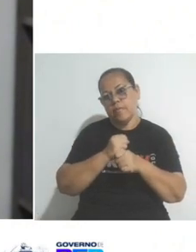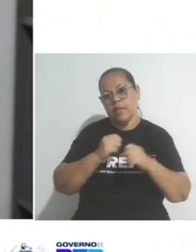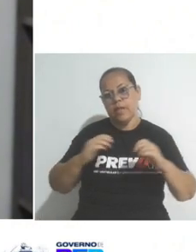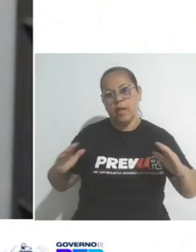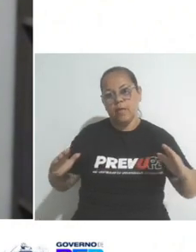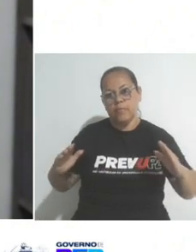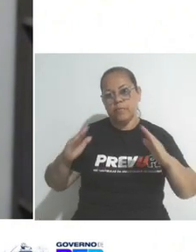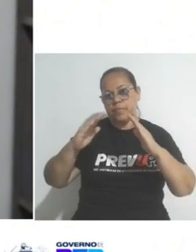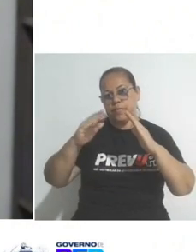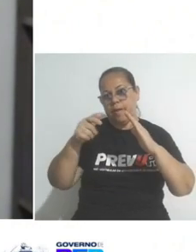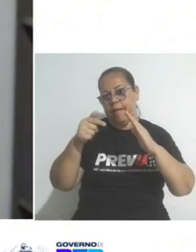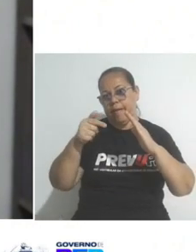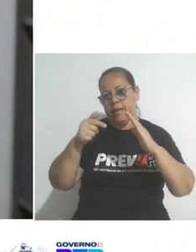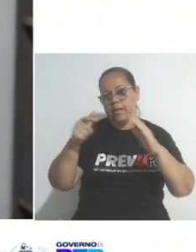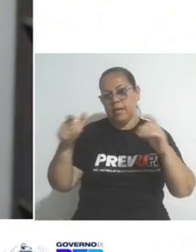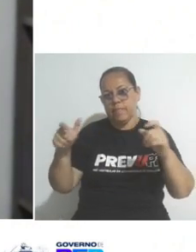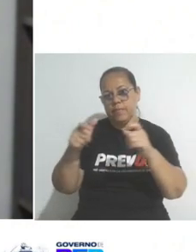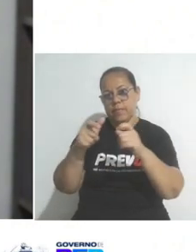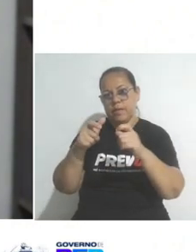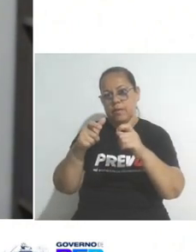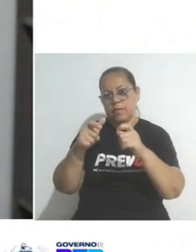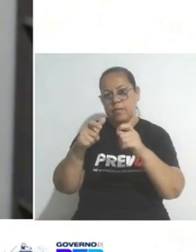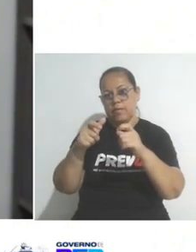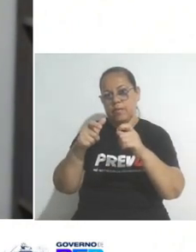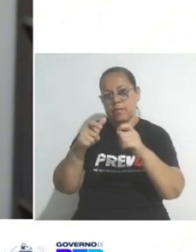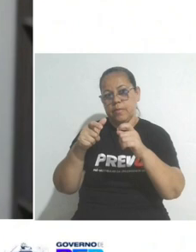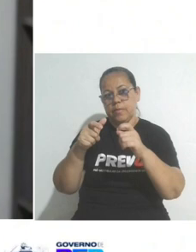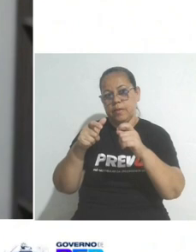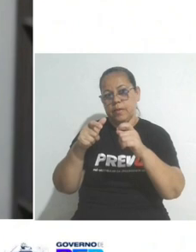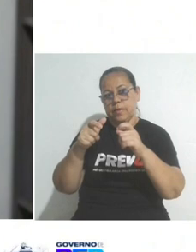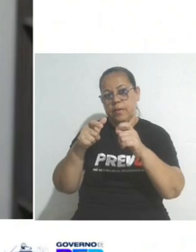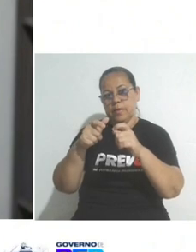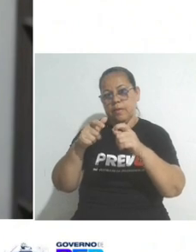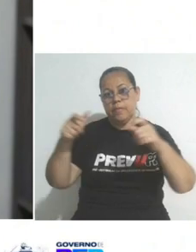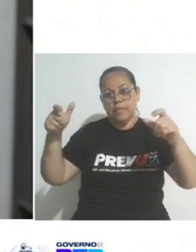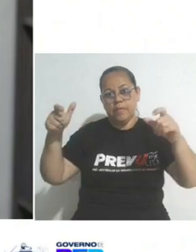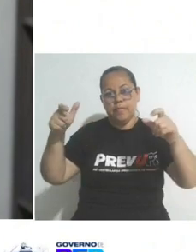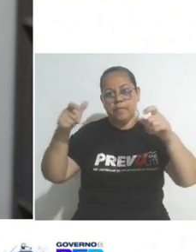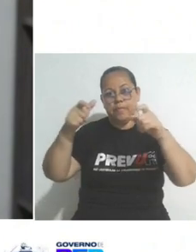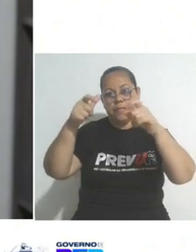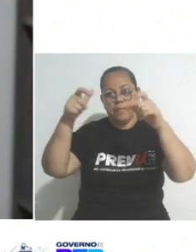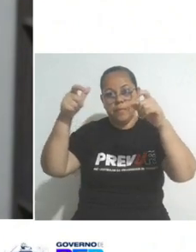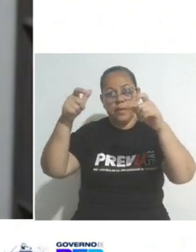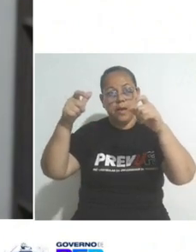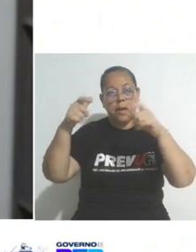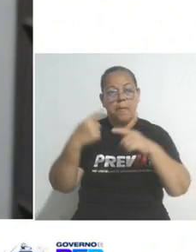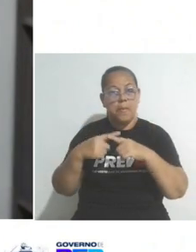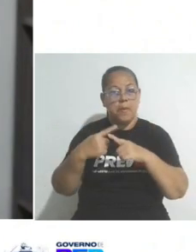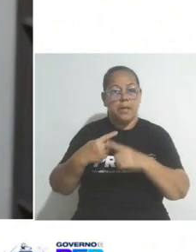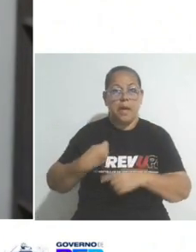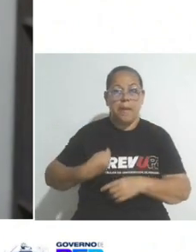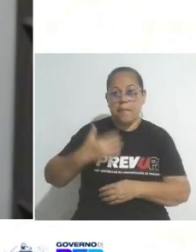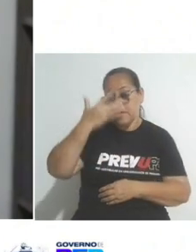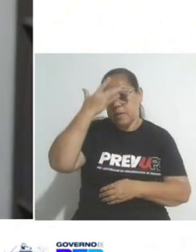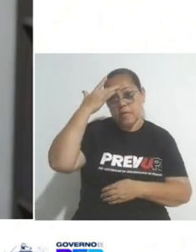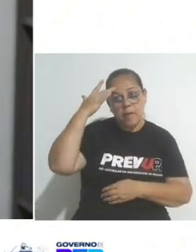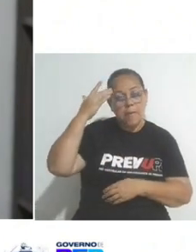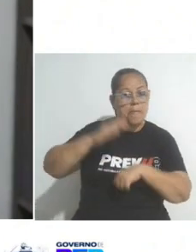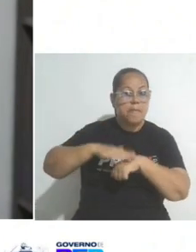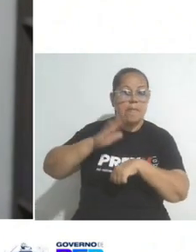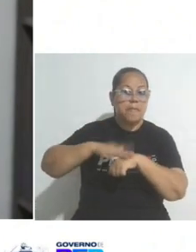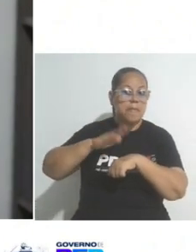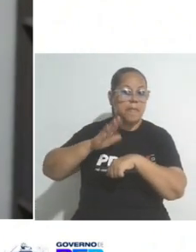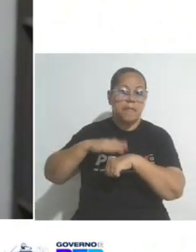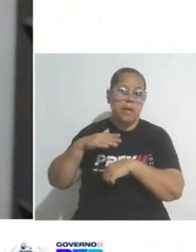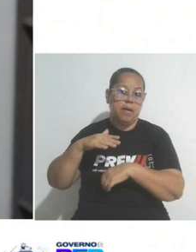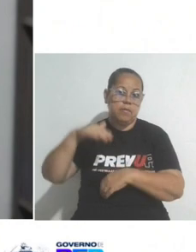perdão a base da pirâmide ela é estreita o meio e o topo da pirâmide se alargam porque as pessoas vivem mais estão em idade